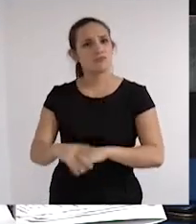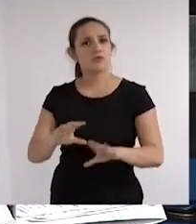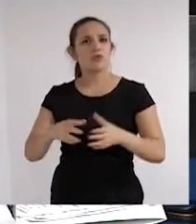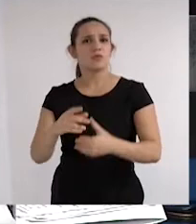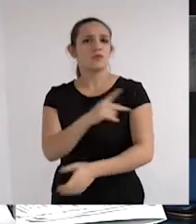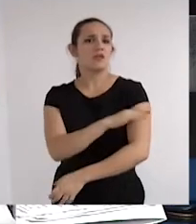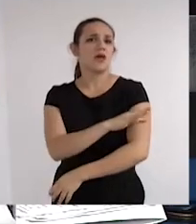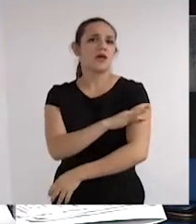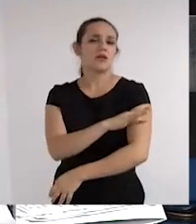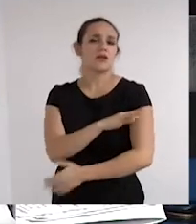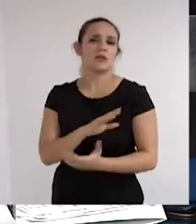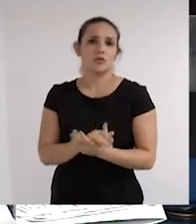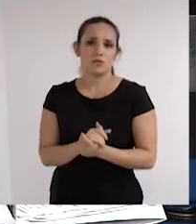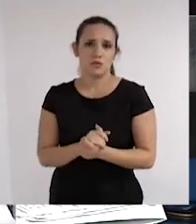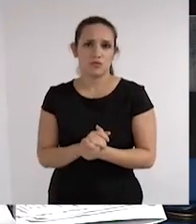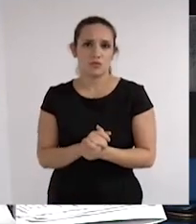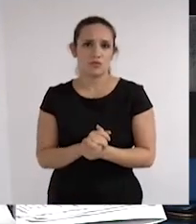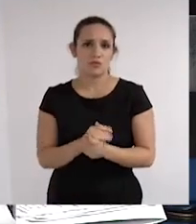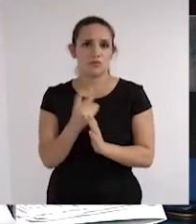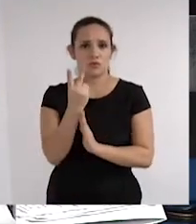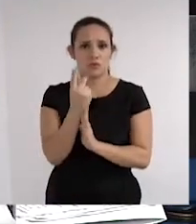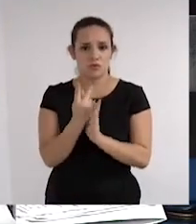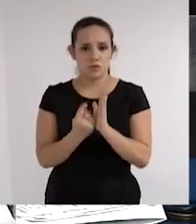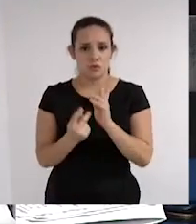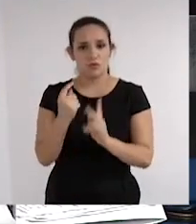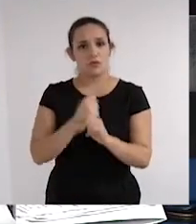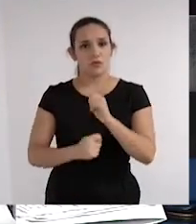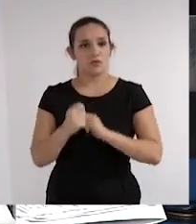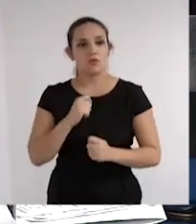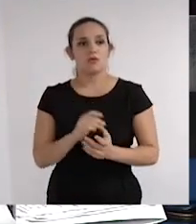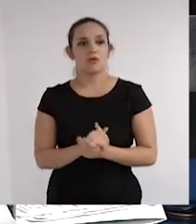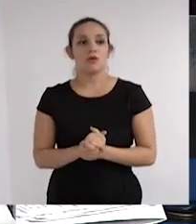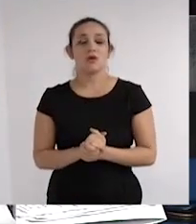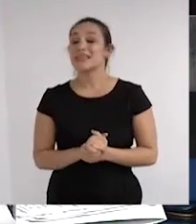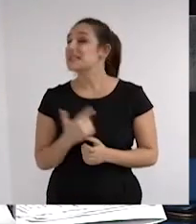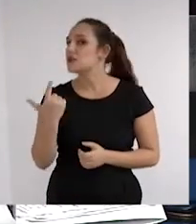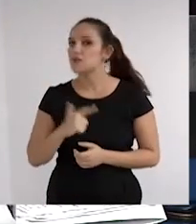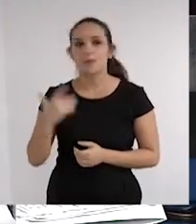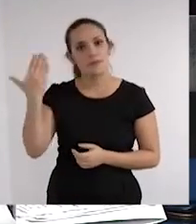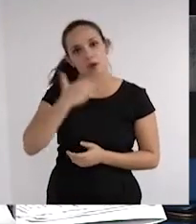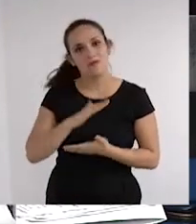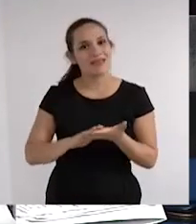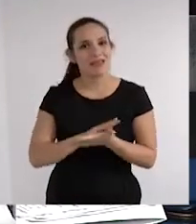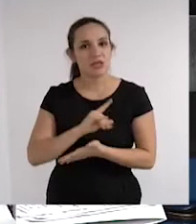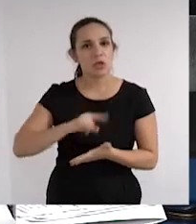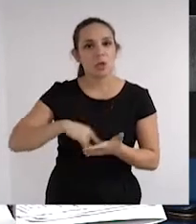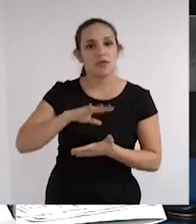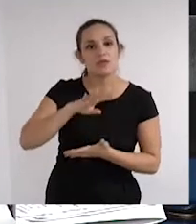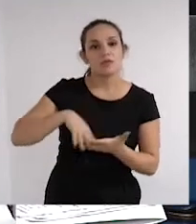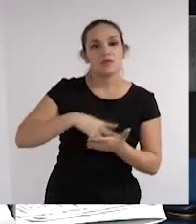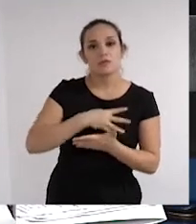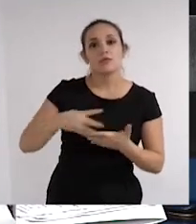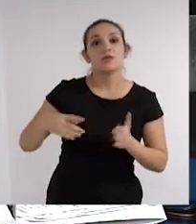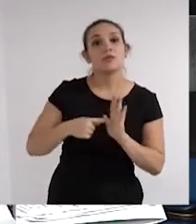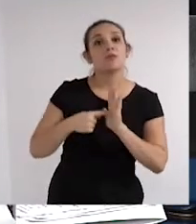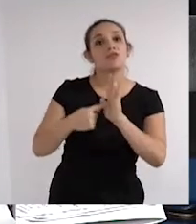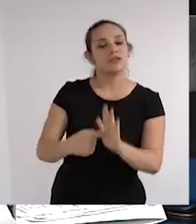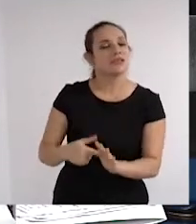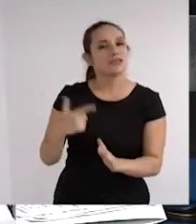Nesse aspecto, então, não tinha essa demonstração de cálculos atuariais que pudesse